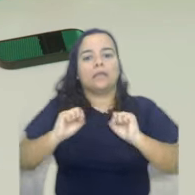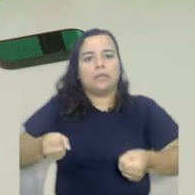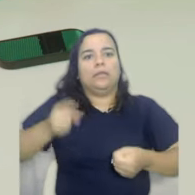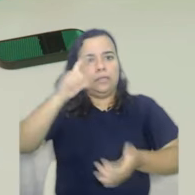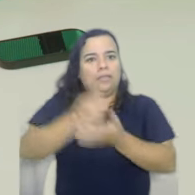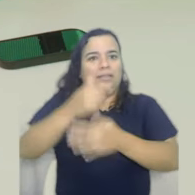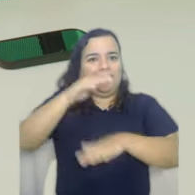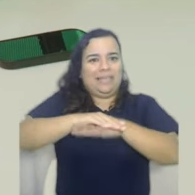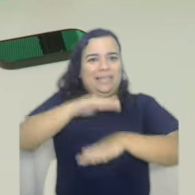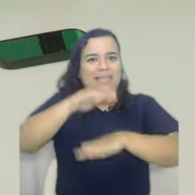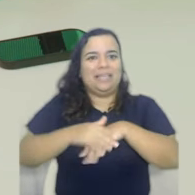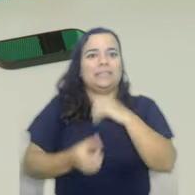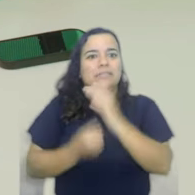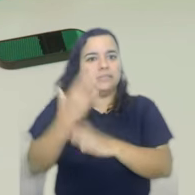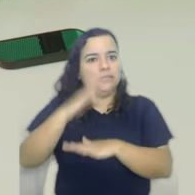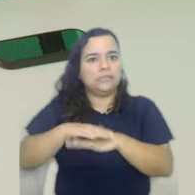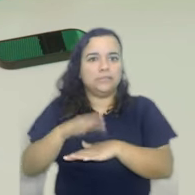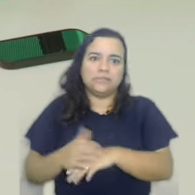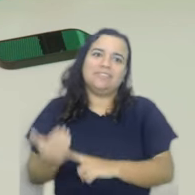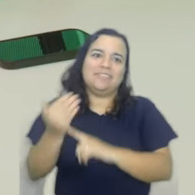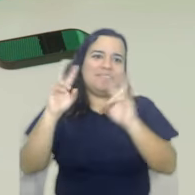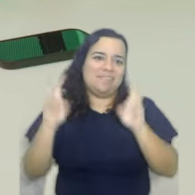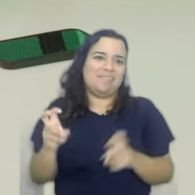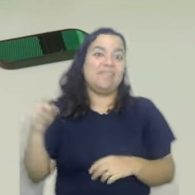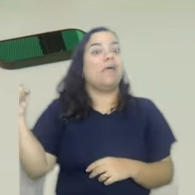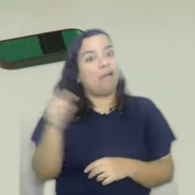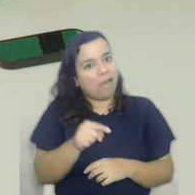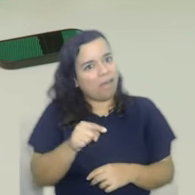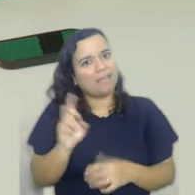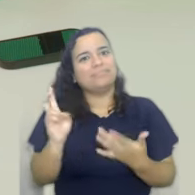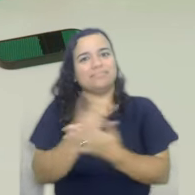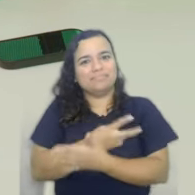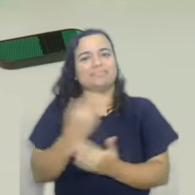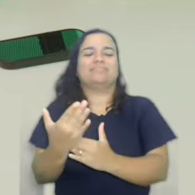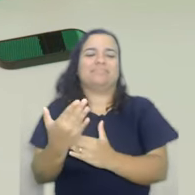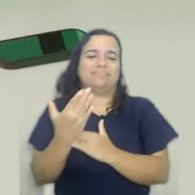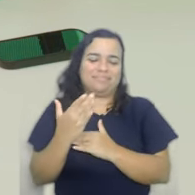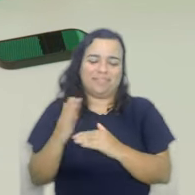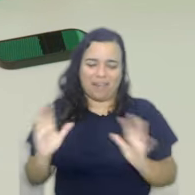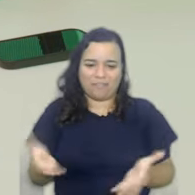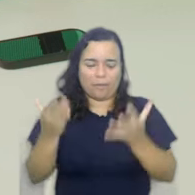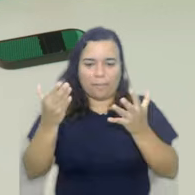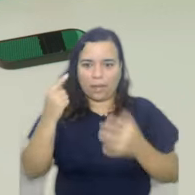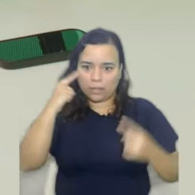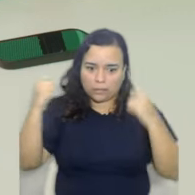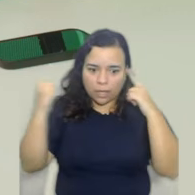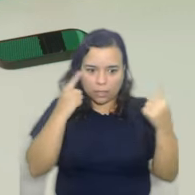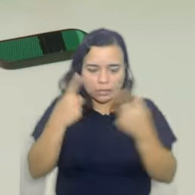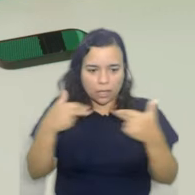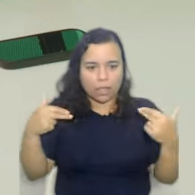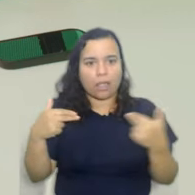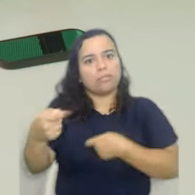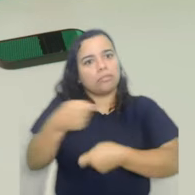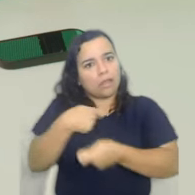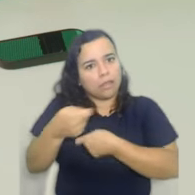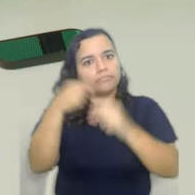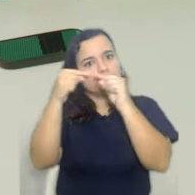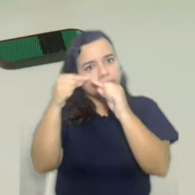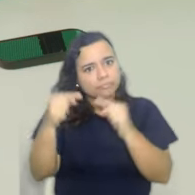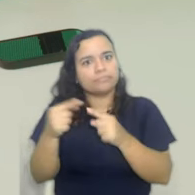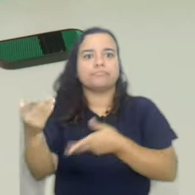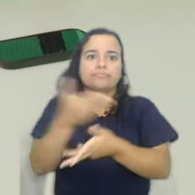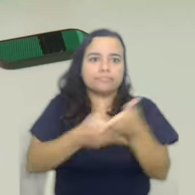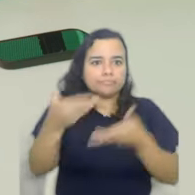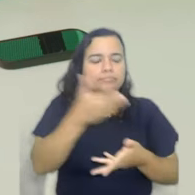de fazer novas tecnologias veio da al da Grow então é um lugar que fomenta ideias fomenta negócios conexões traz